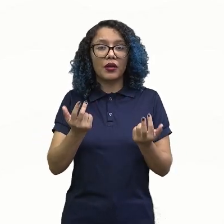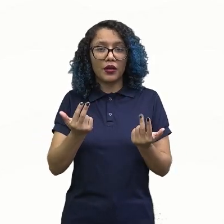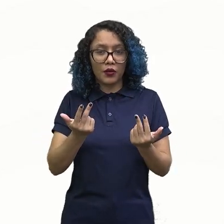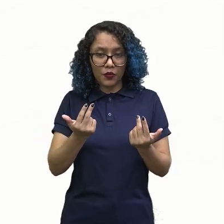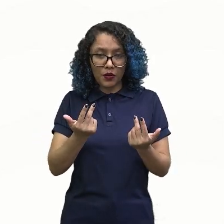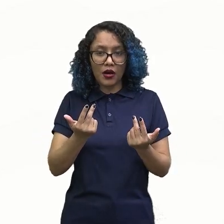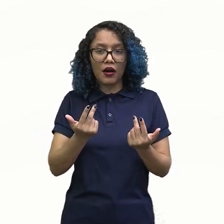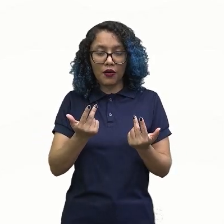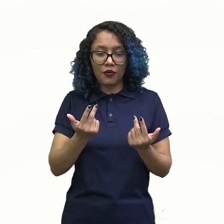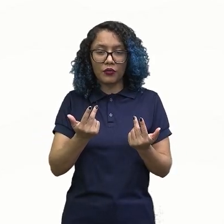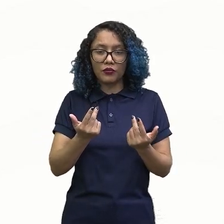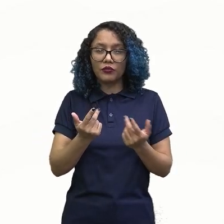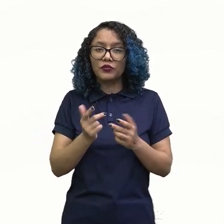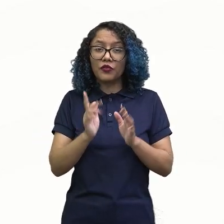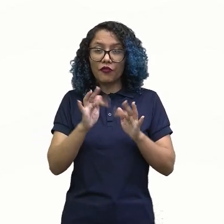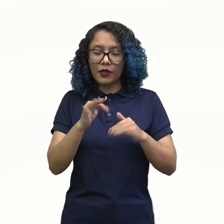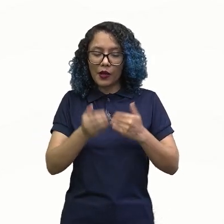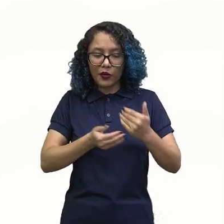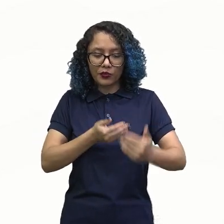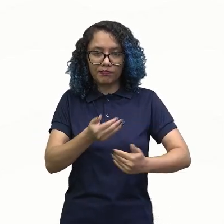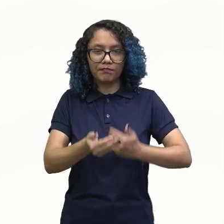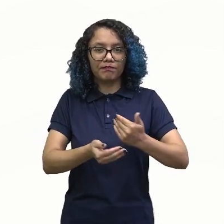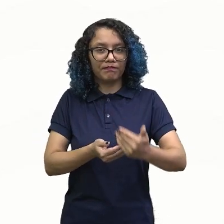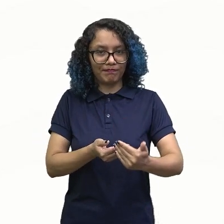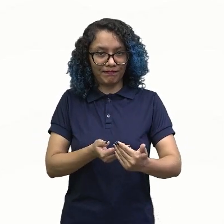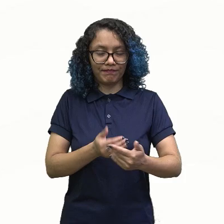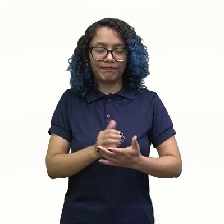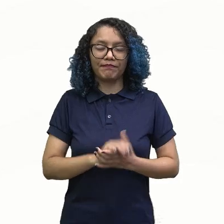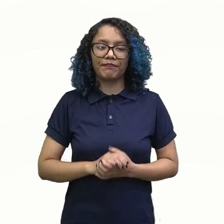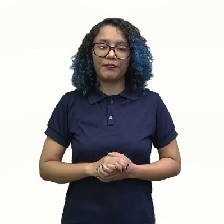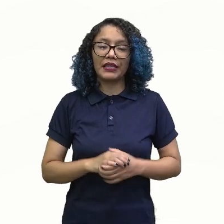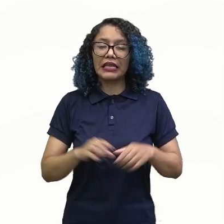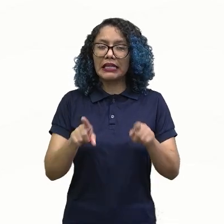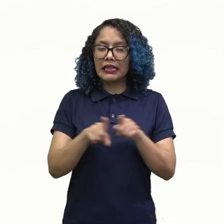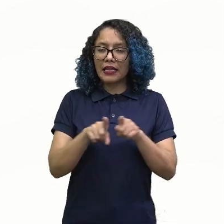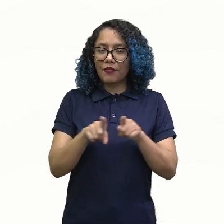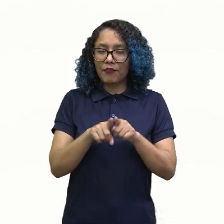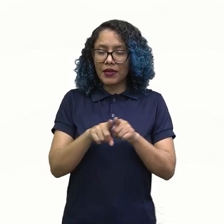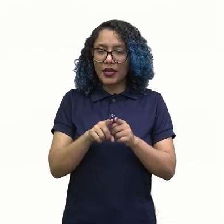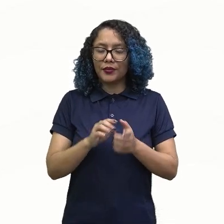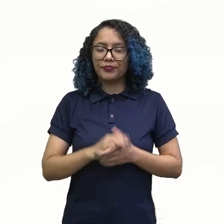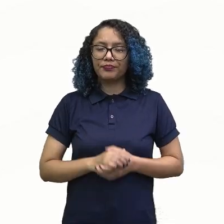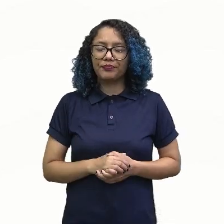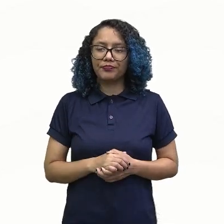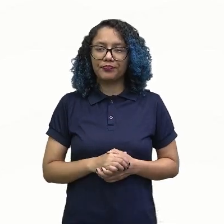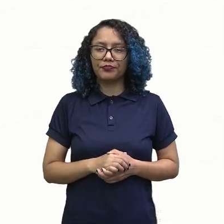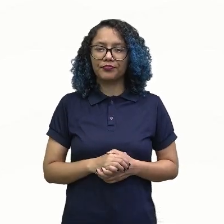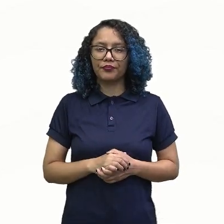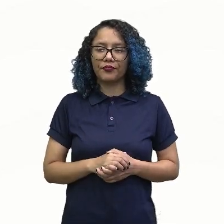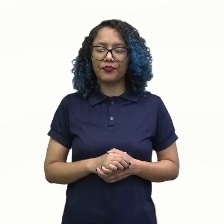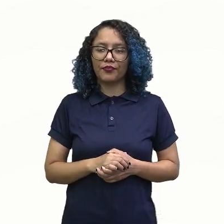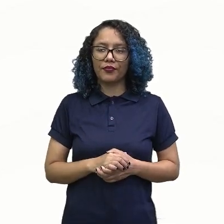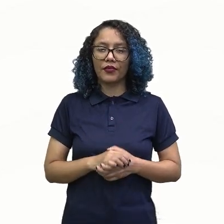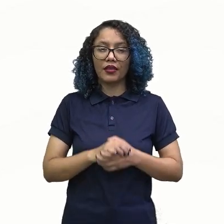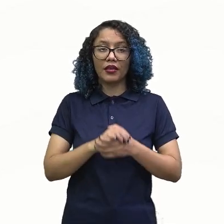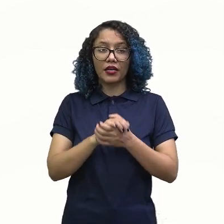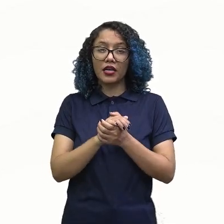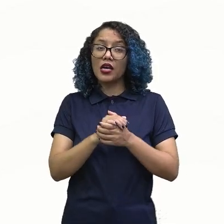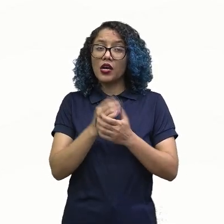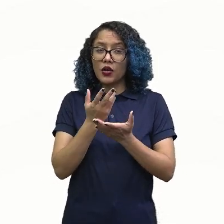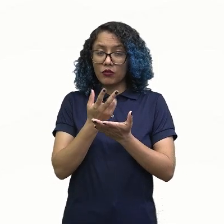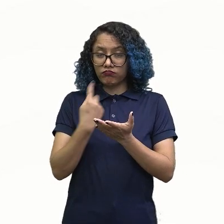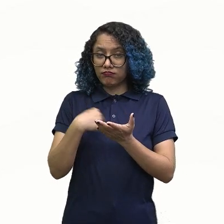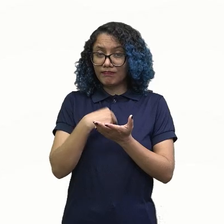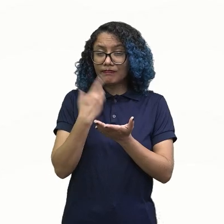no final deste ocorrido. E quando se fala em temperatura, nós estudamos